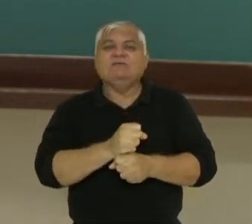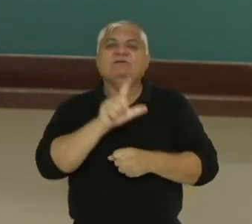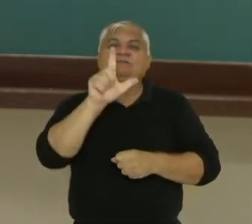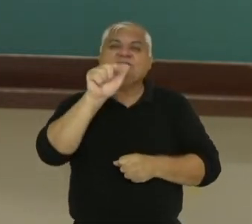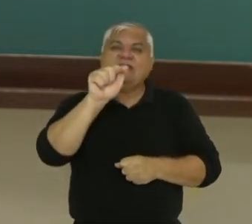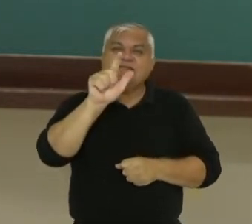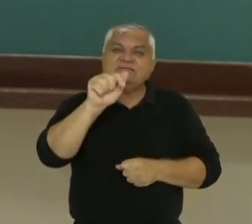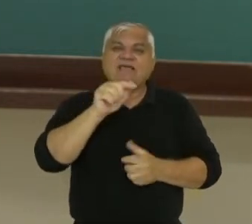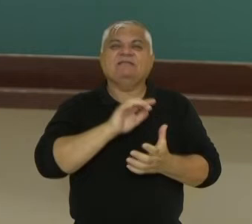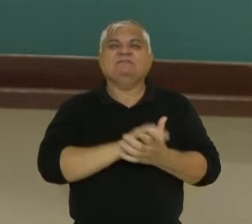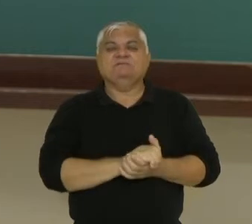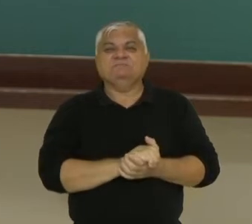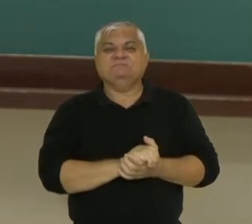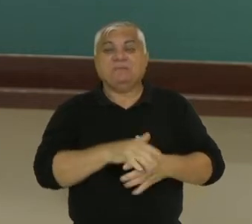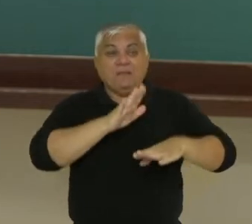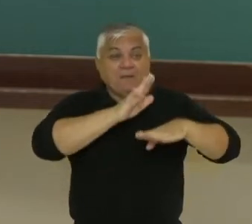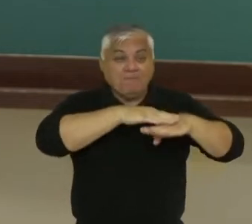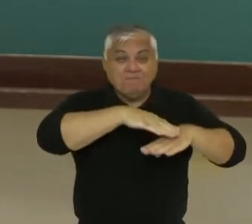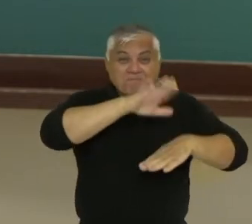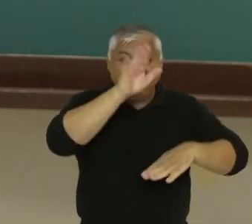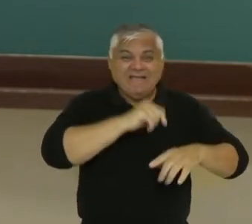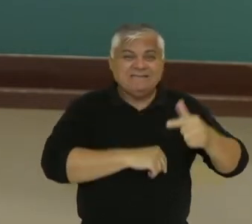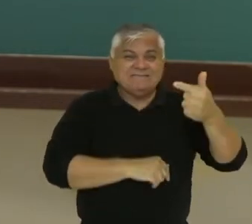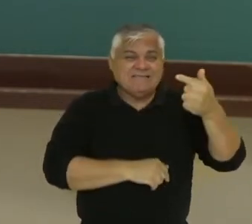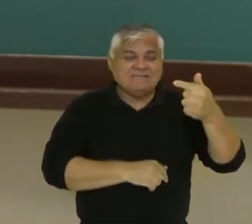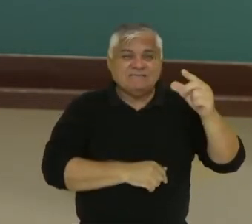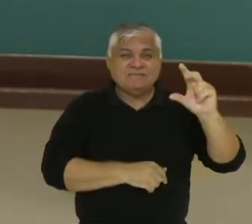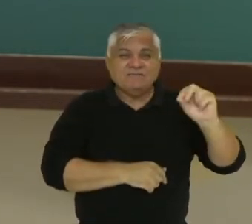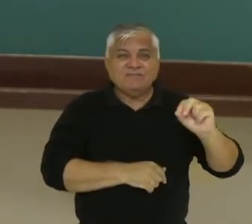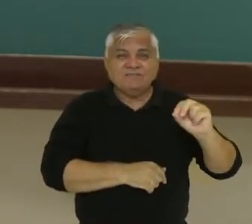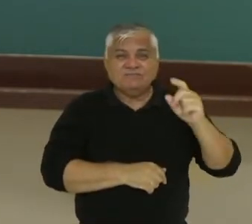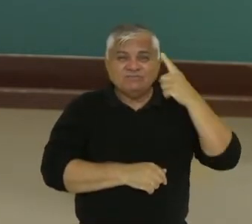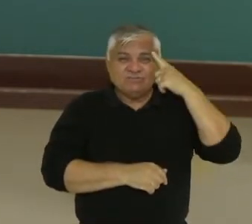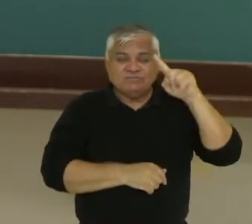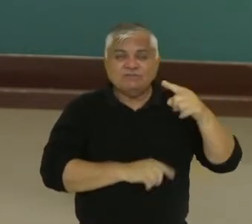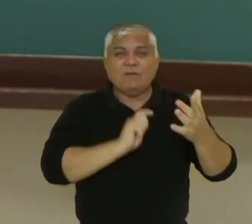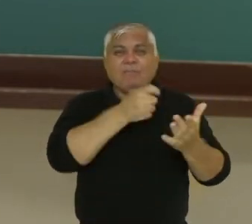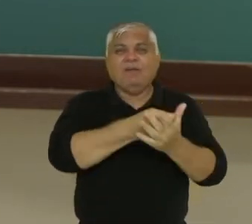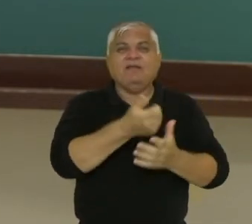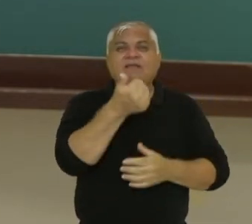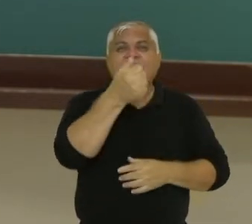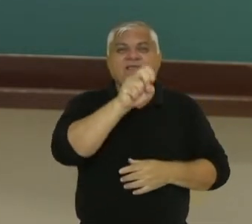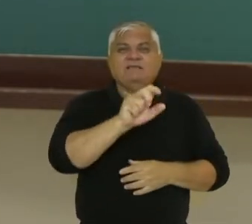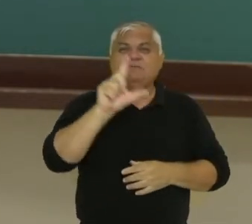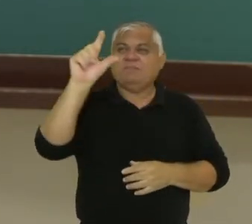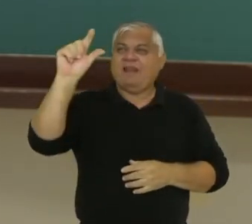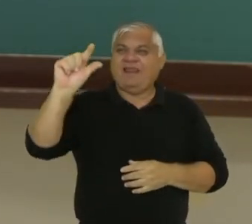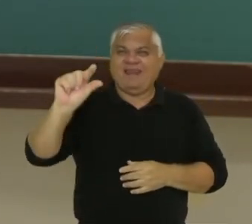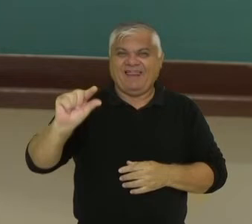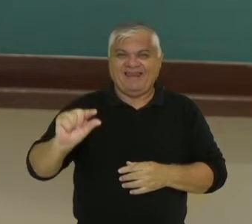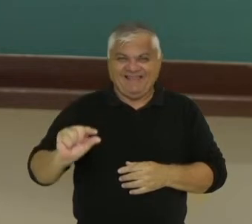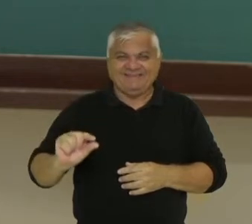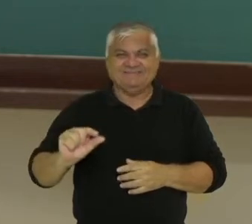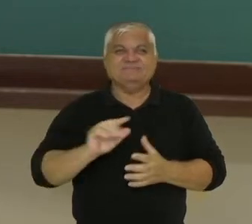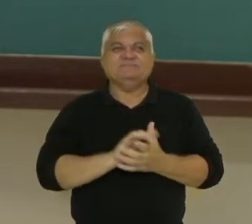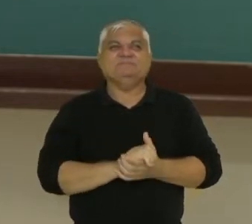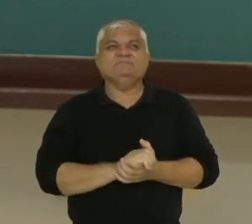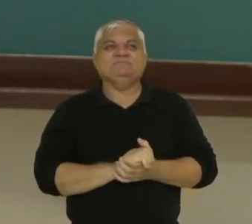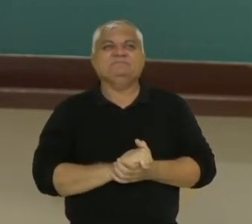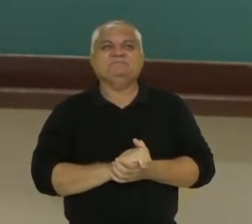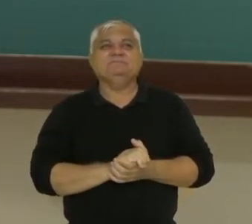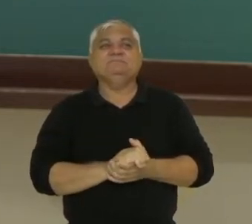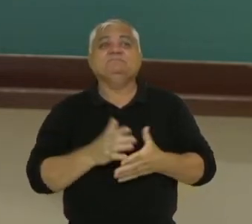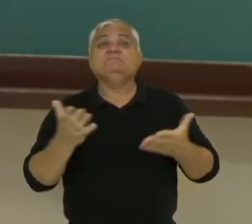17,5%. Acima de 720 dias, eu vou pagar 15%. Tranquilo? Bem, nosso